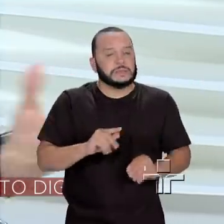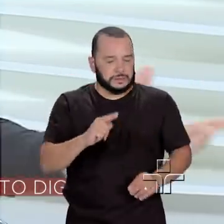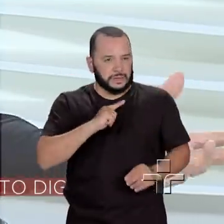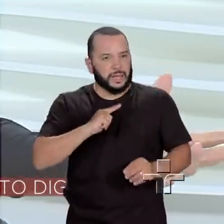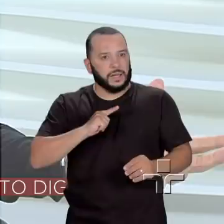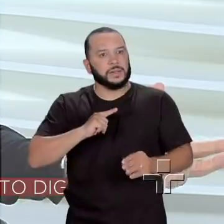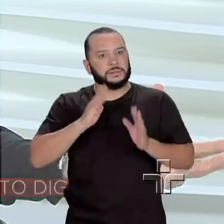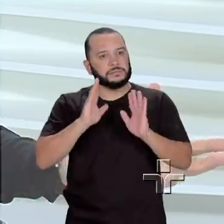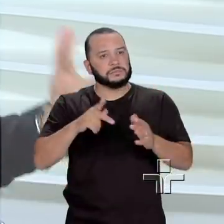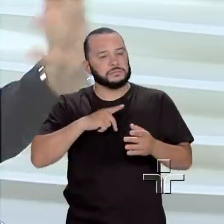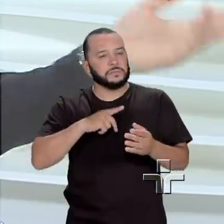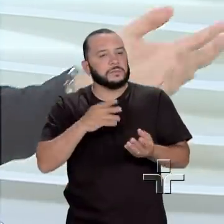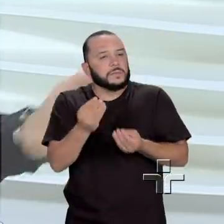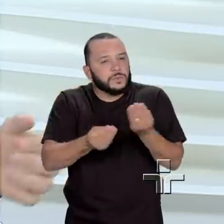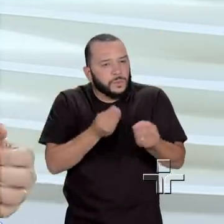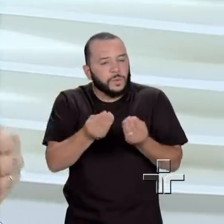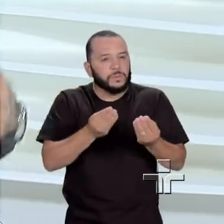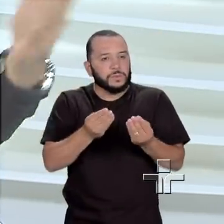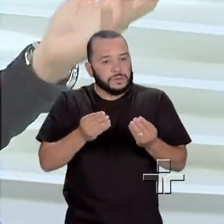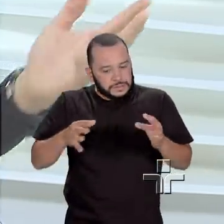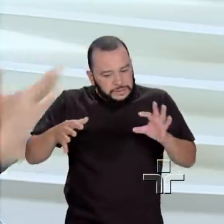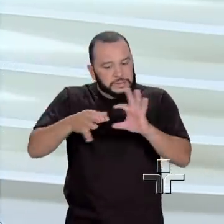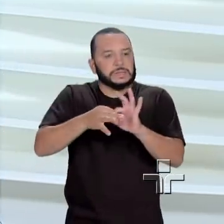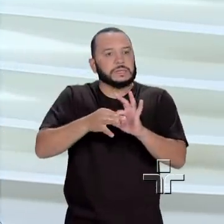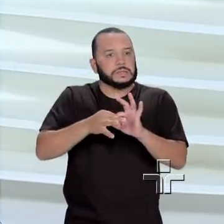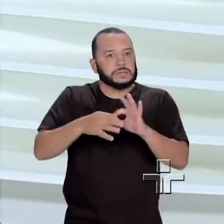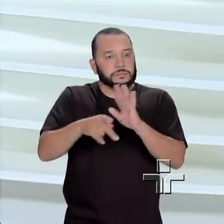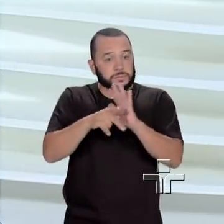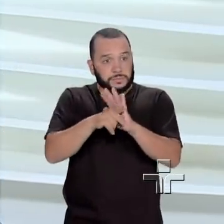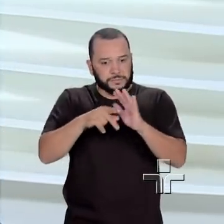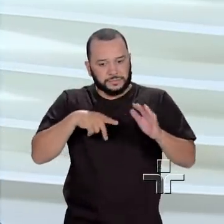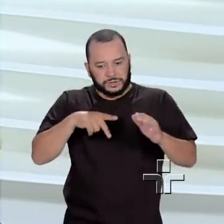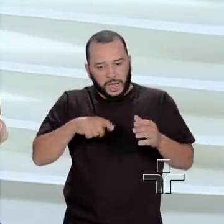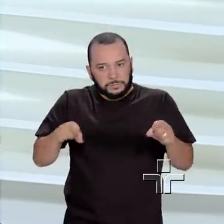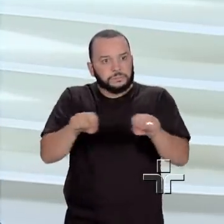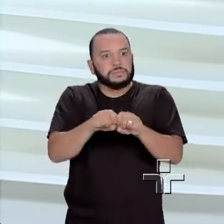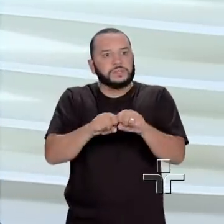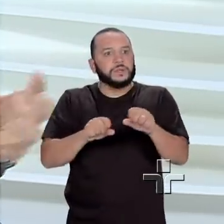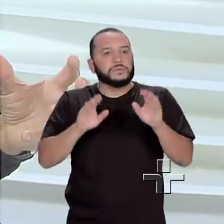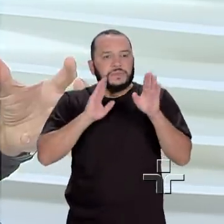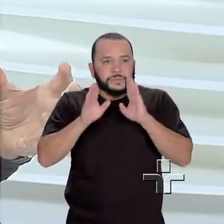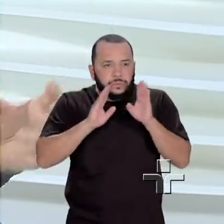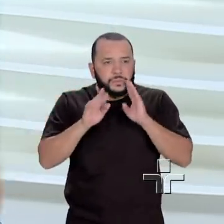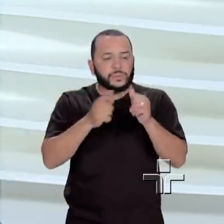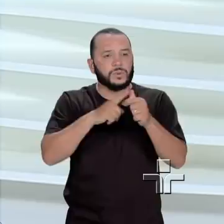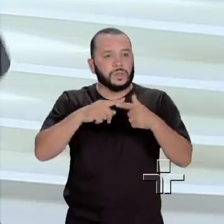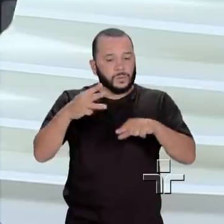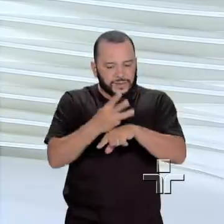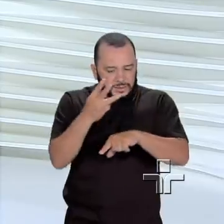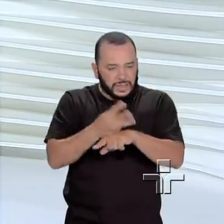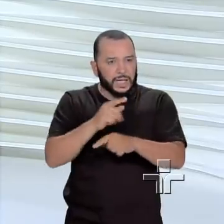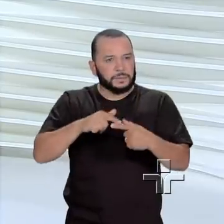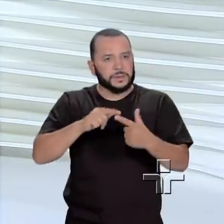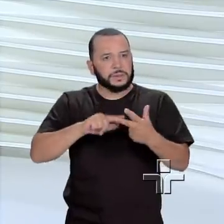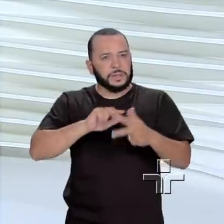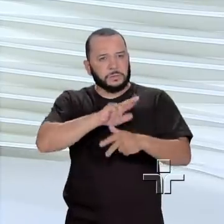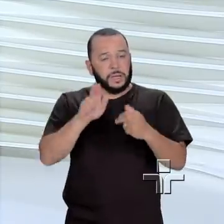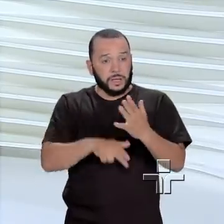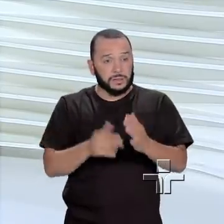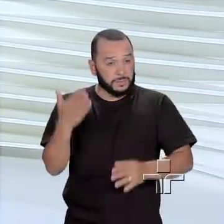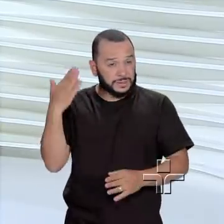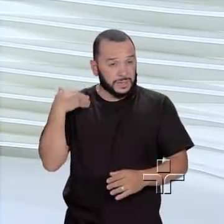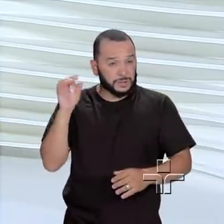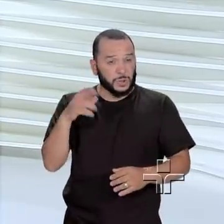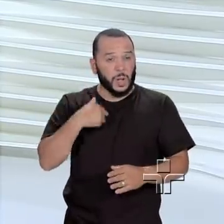em mecanismos como Facebook, WhatsApp e outros, e que antigamente dependiam unicamente de carta, que levavam um mês para ir, um mês